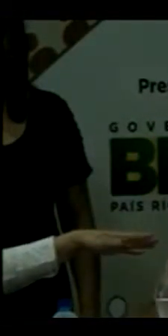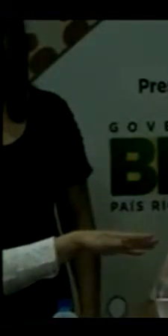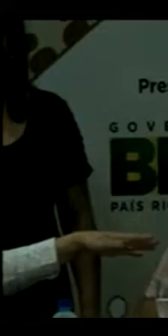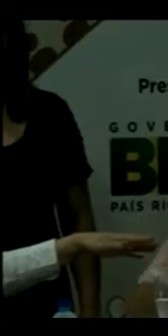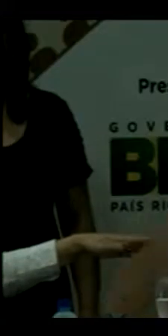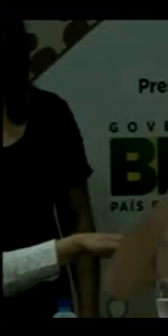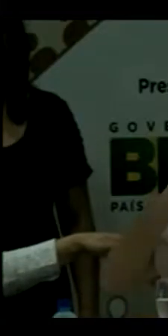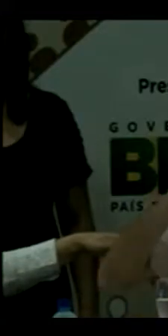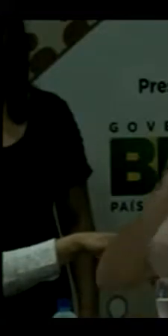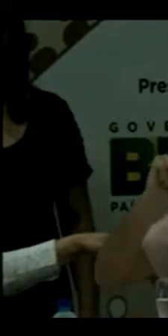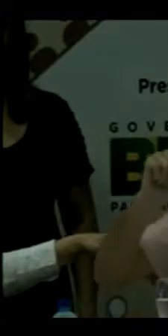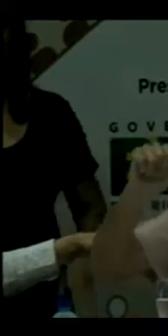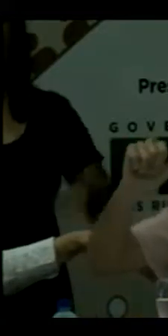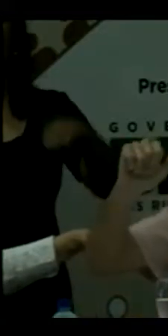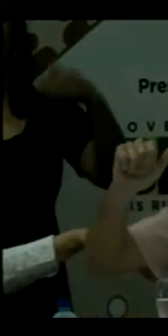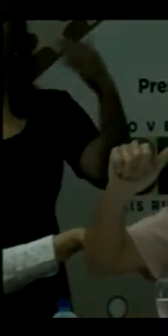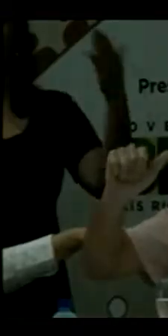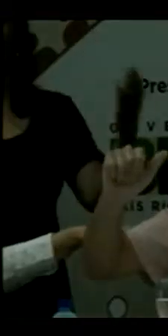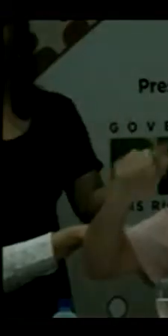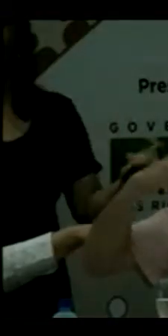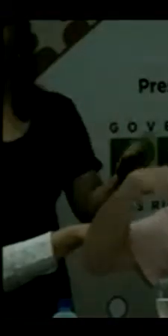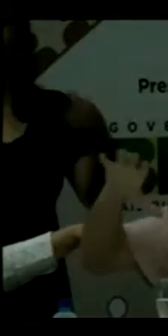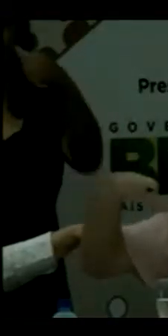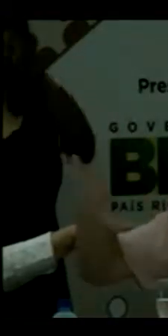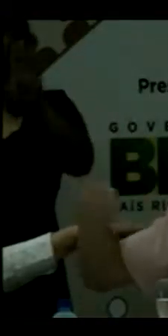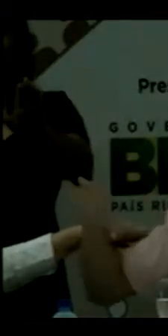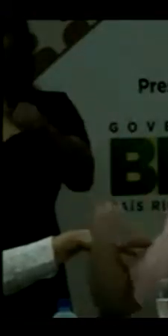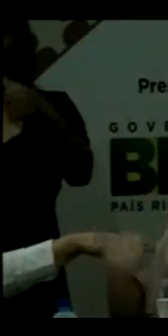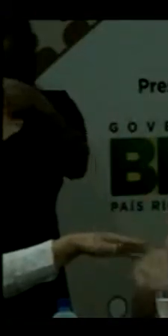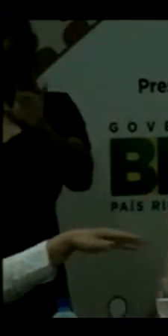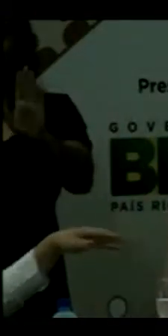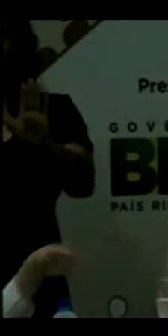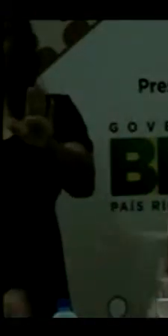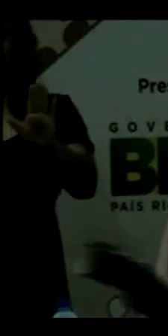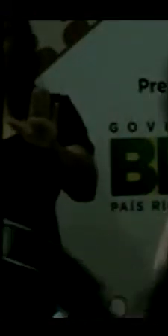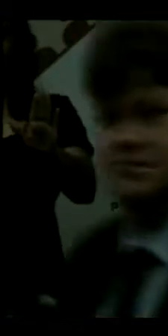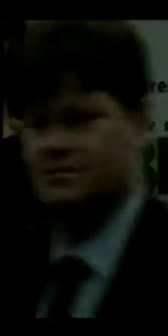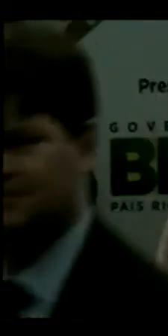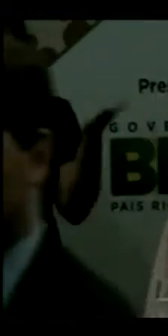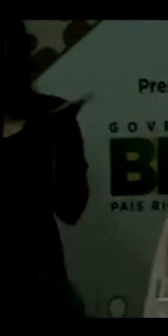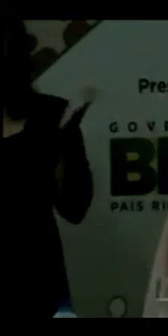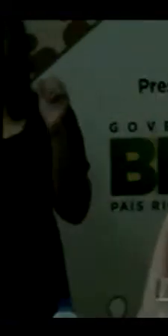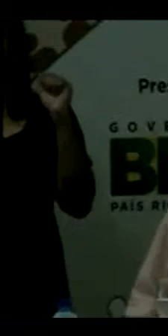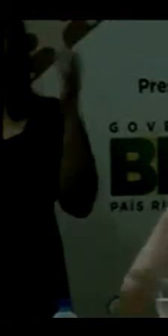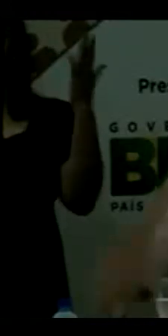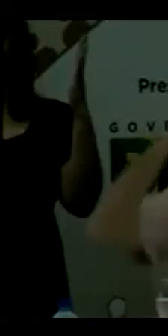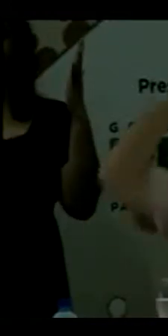Perfeito. Então, vamos ficar assim um pouquinho, mas agora pode relaxar. Beleza.